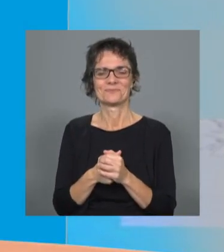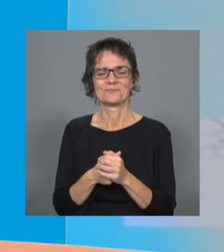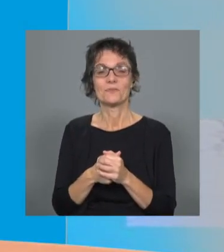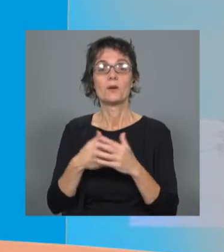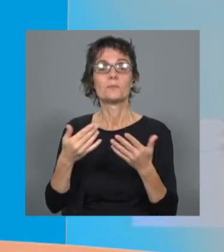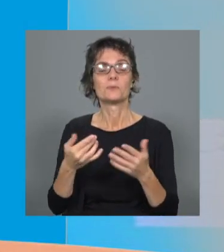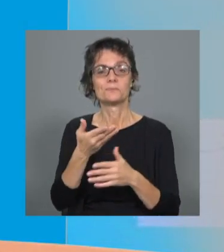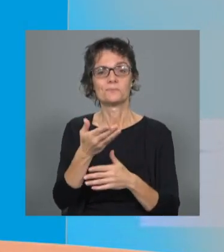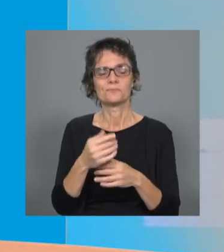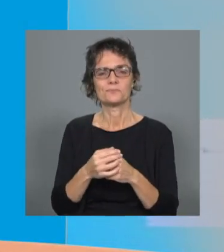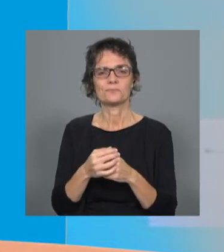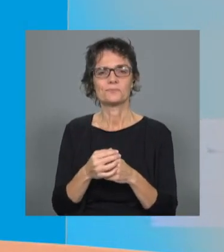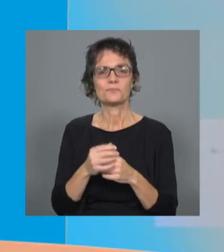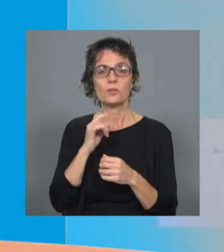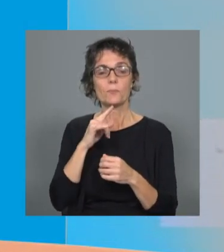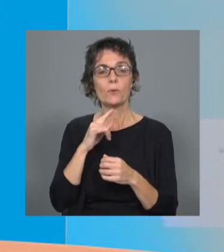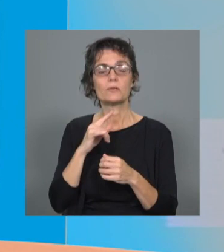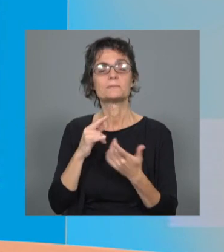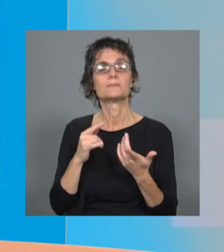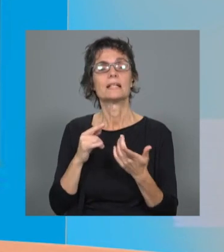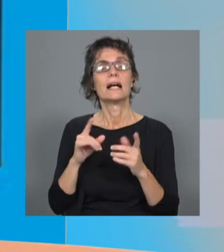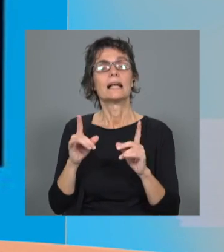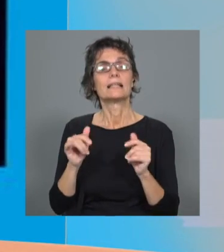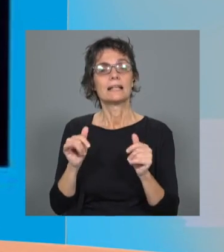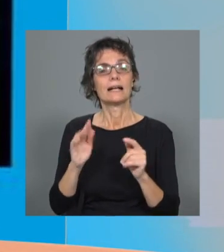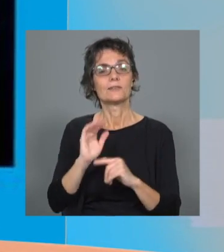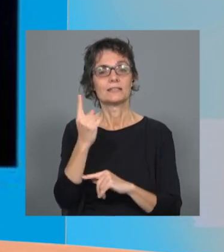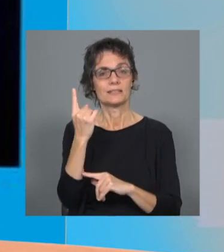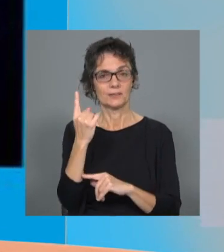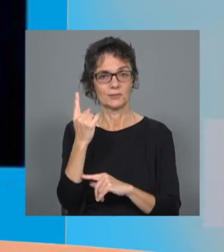Deixo-lhe a sugestão ainda para seguir a nossa edição na rádio, na Antena